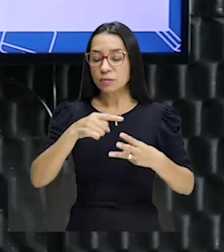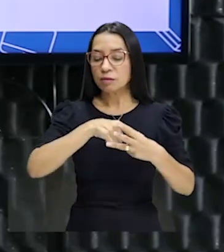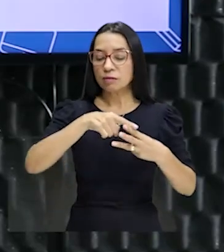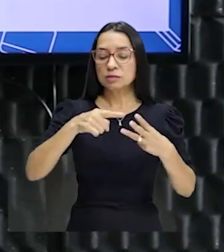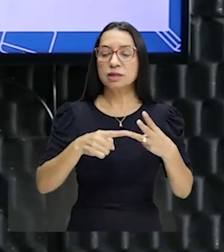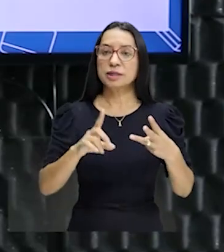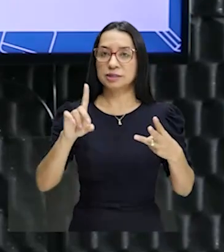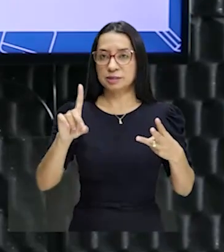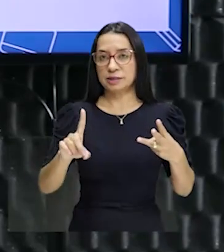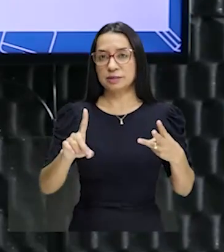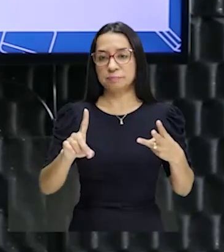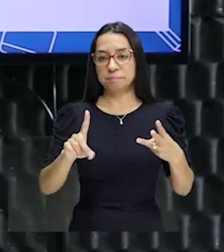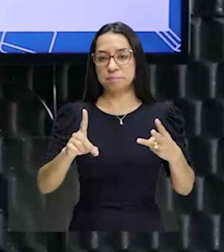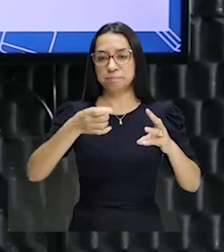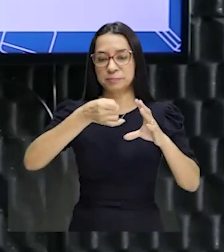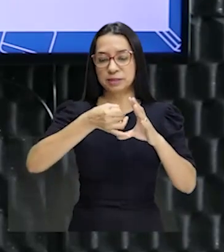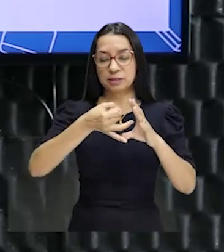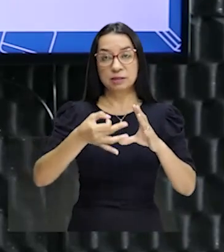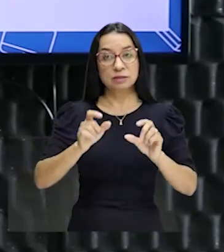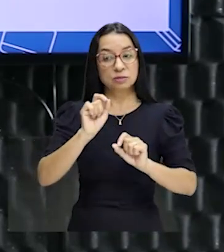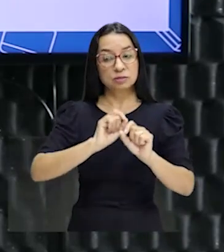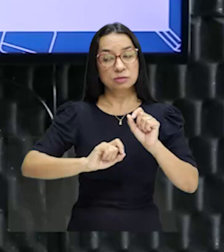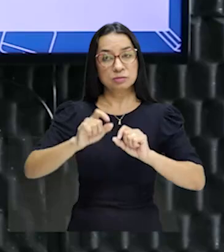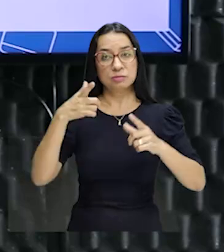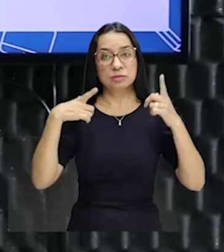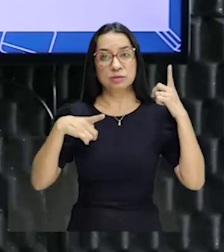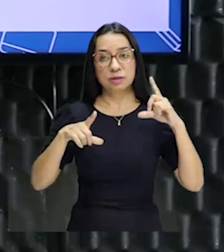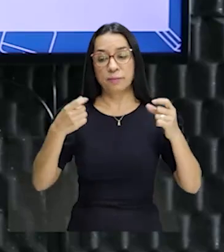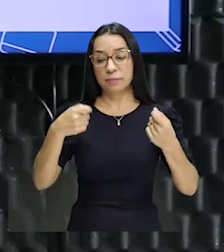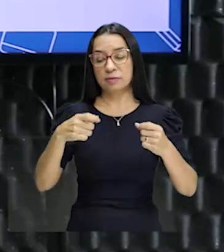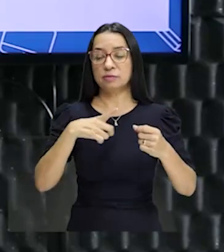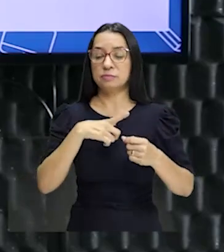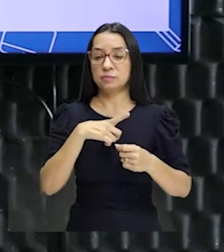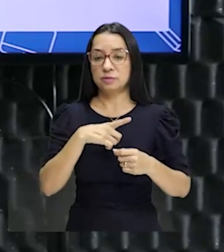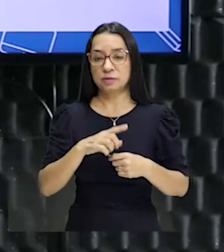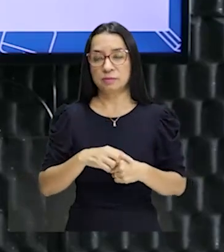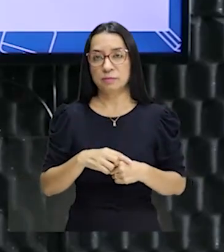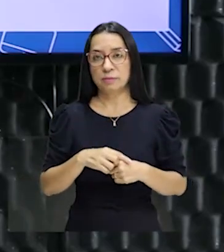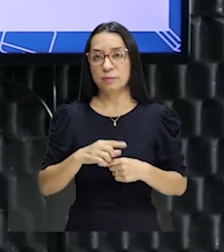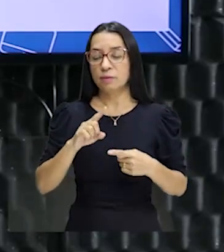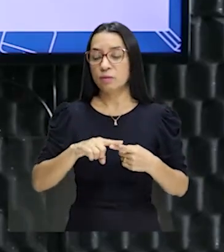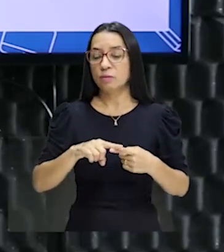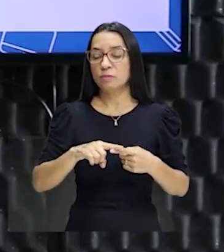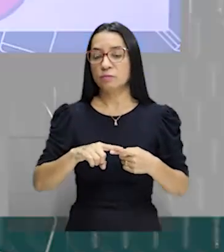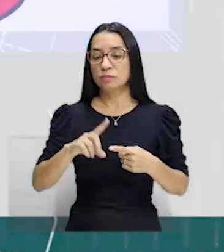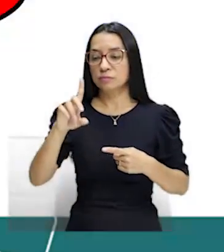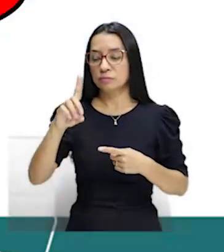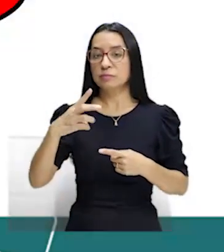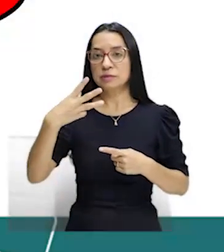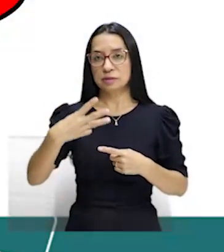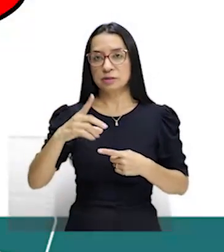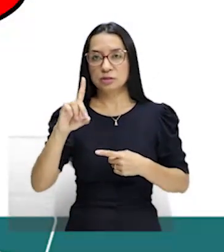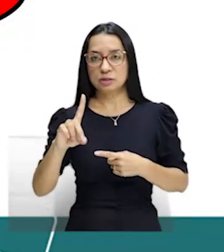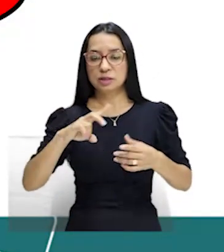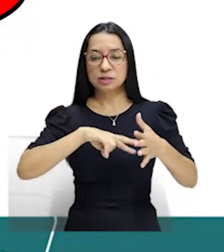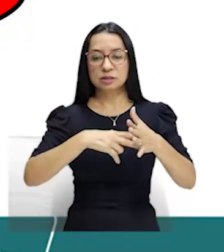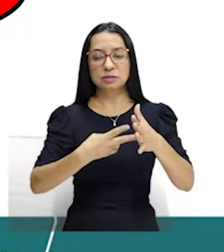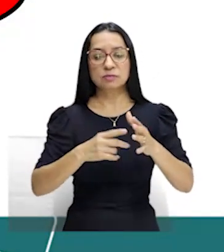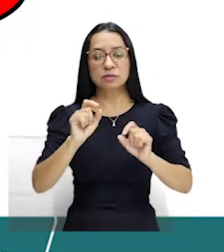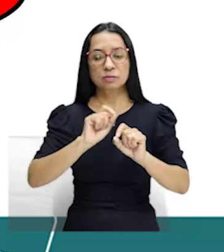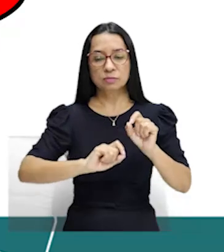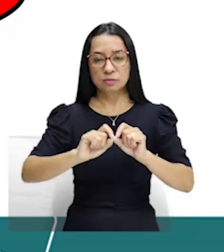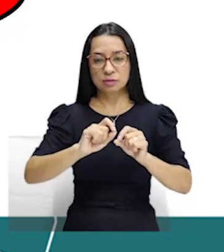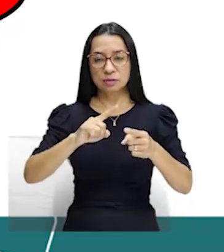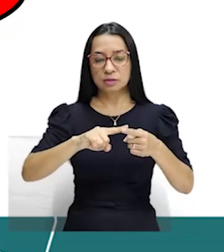as características que o lazer deve ter. Os 3Ds significam isso aqui, ó. O